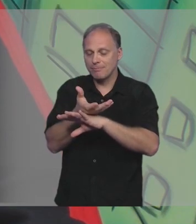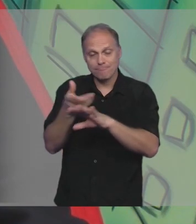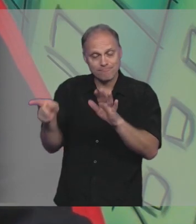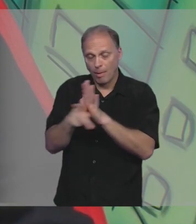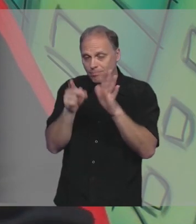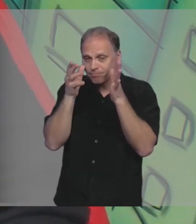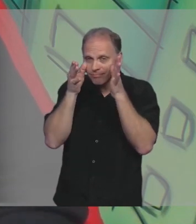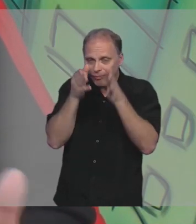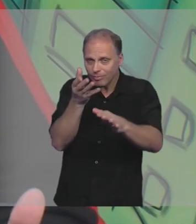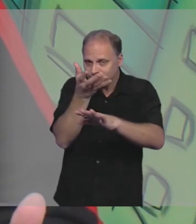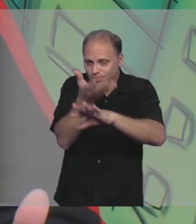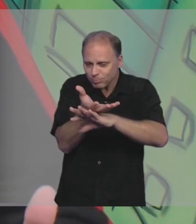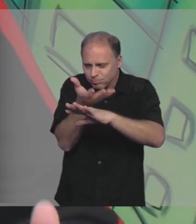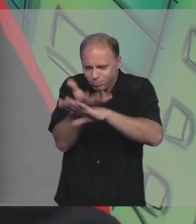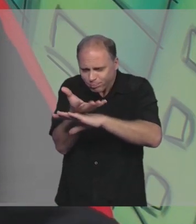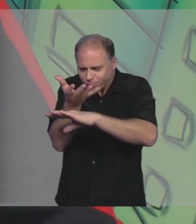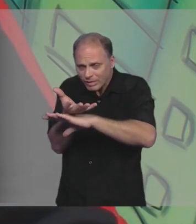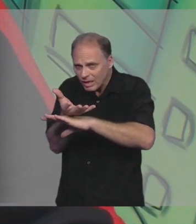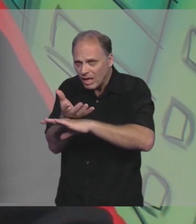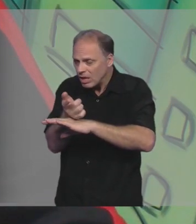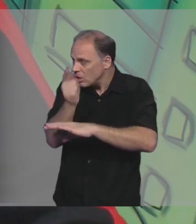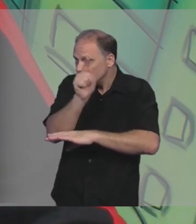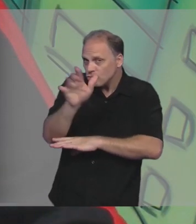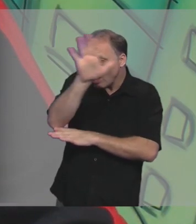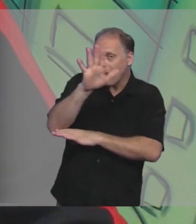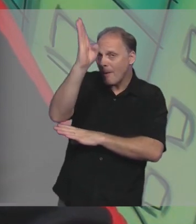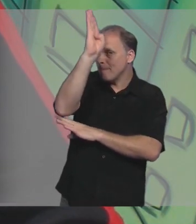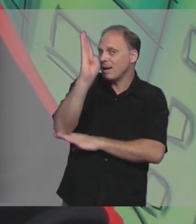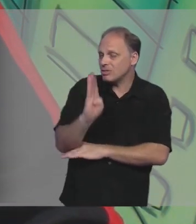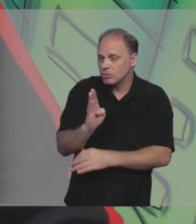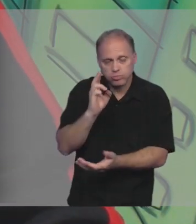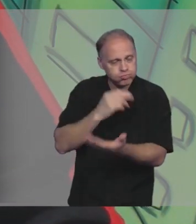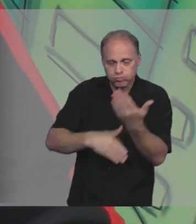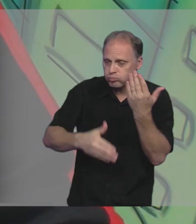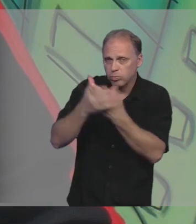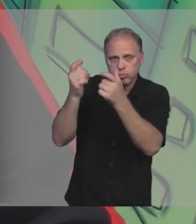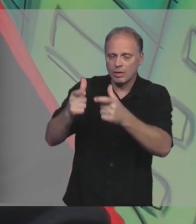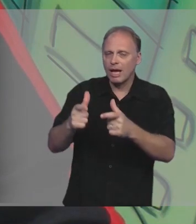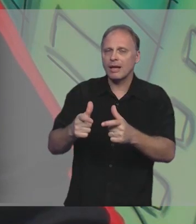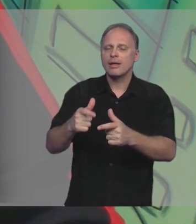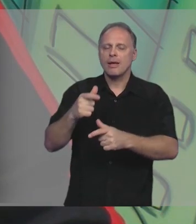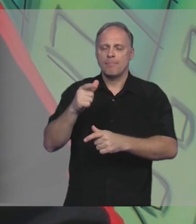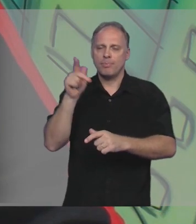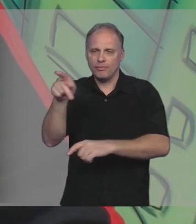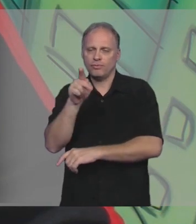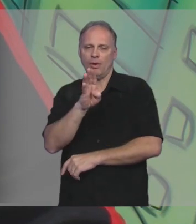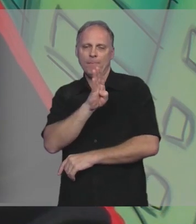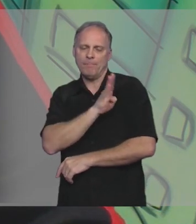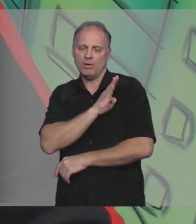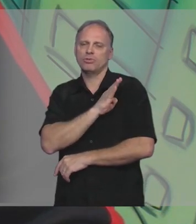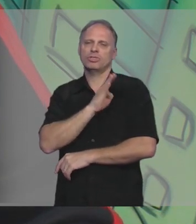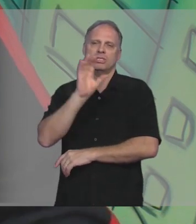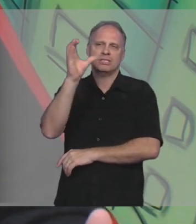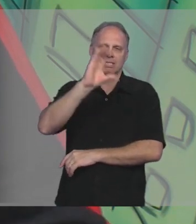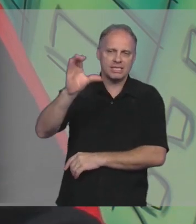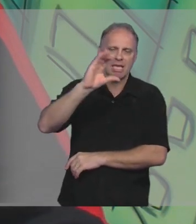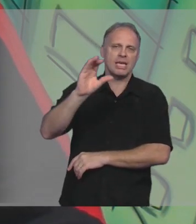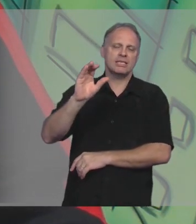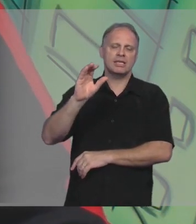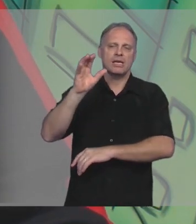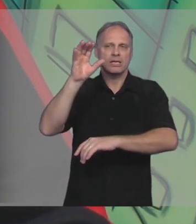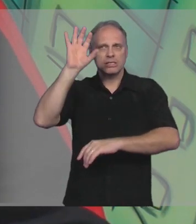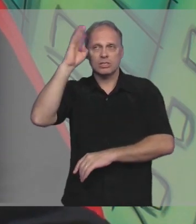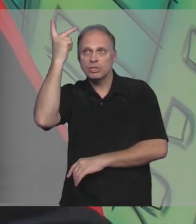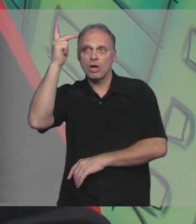Tá? Isso é uma formação geral no Brasil ainda. Continuamos formando professor, como você disse, de biologia, de ciências sociais, história, geografia, português e